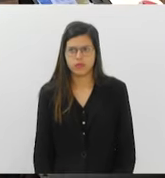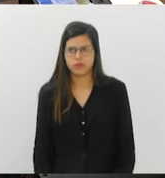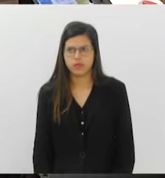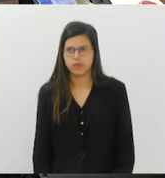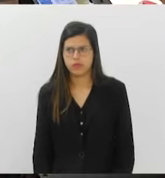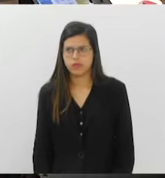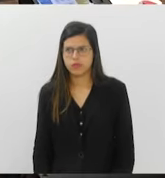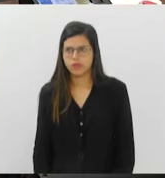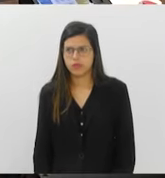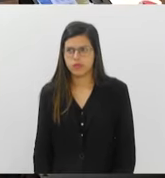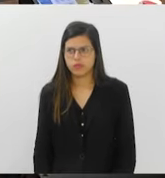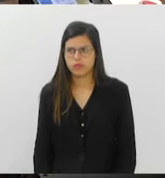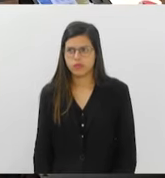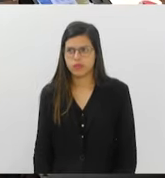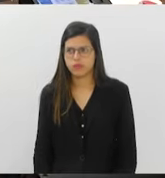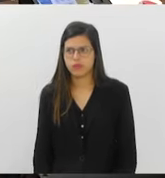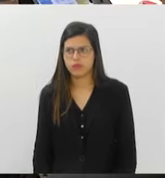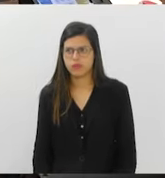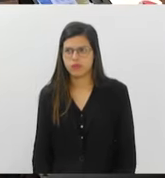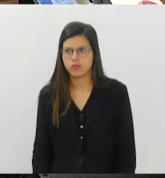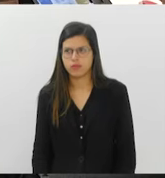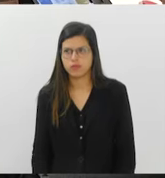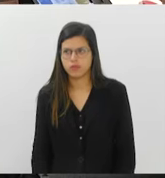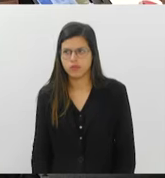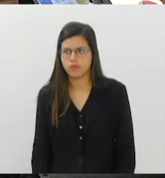Você tira a verificação, Flávio?